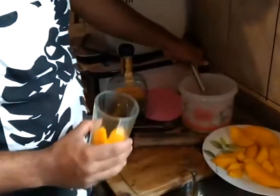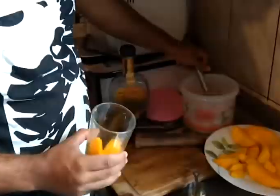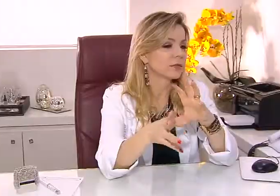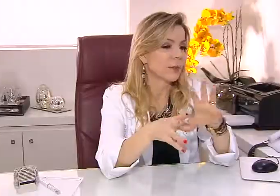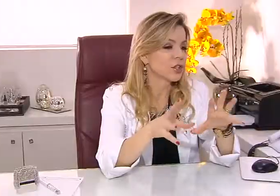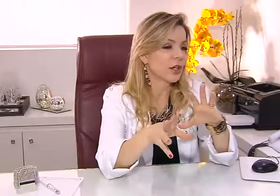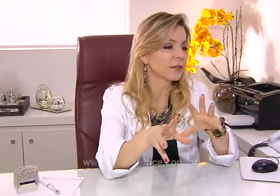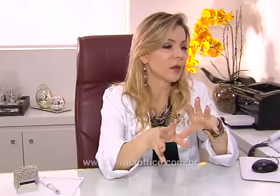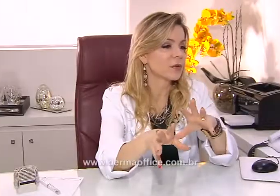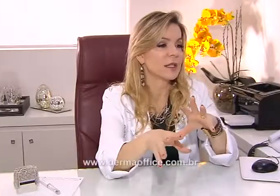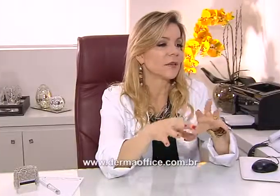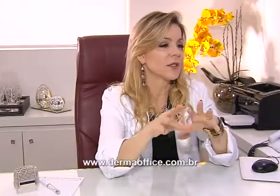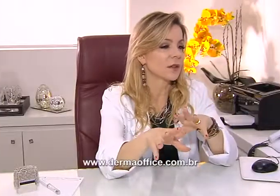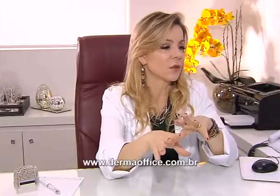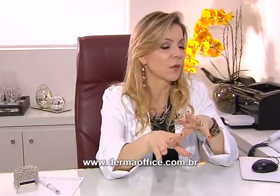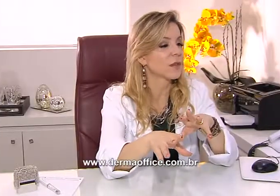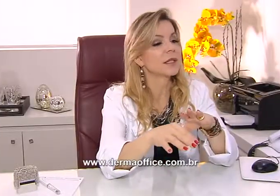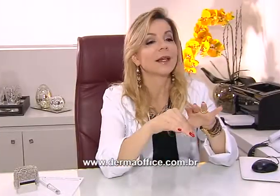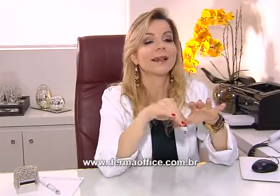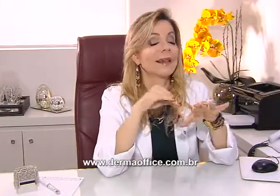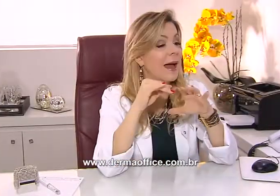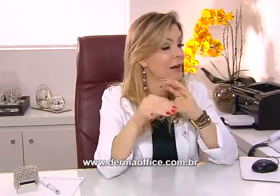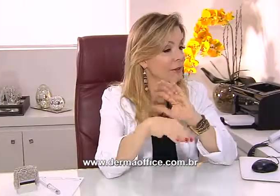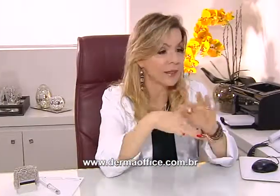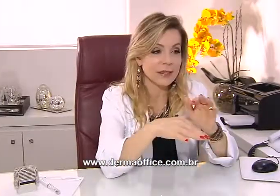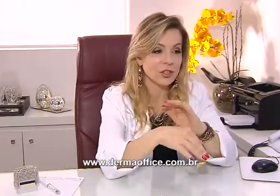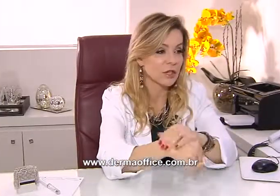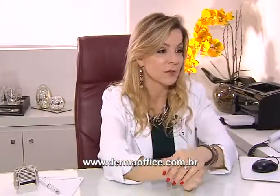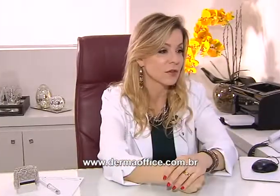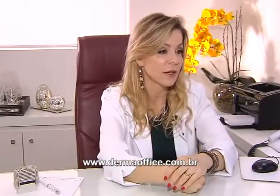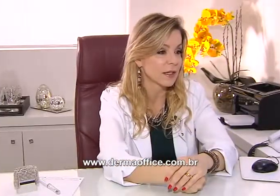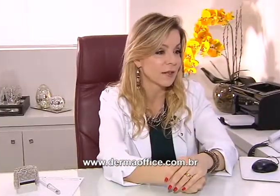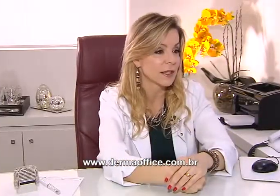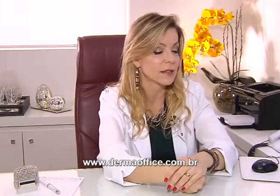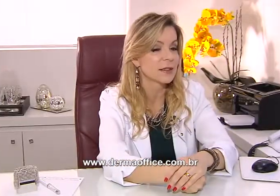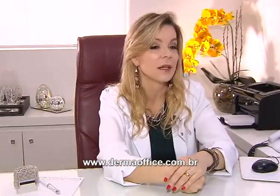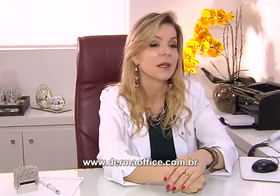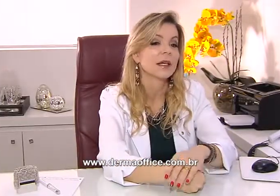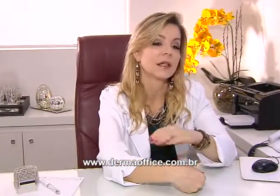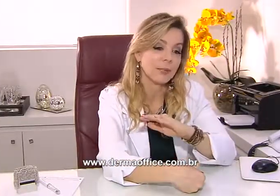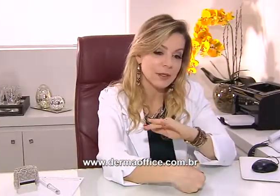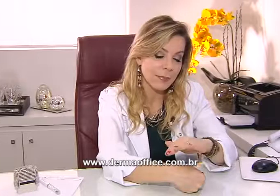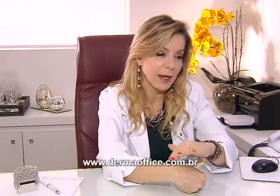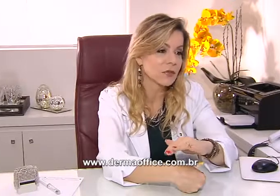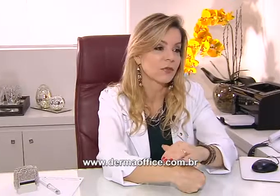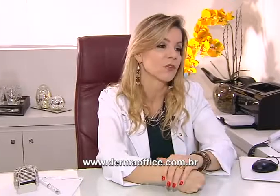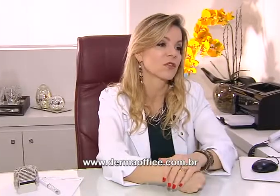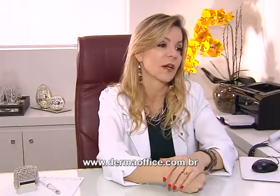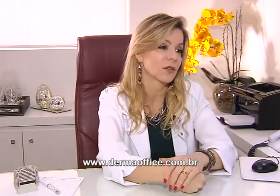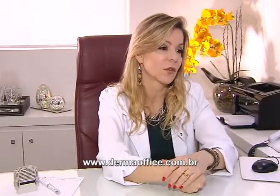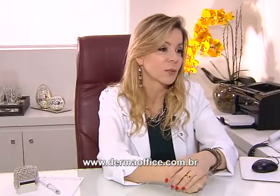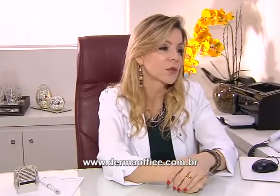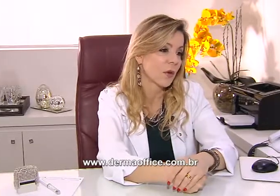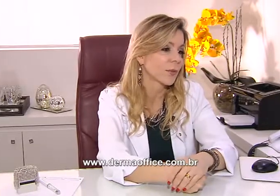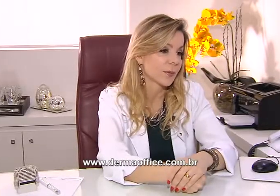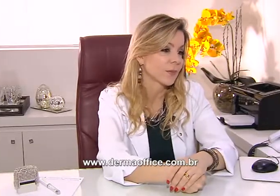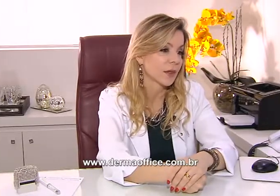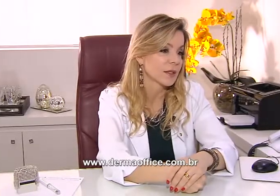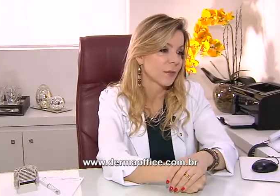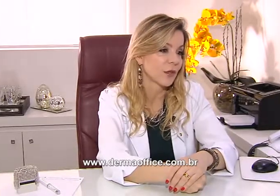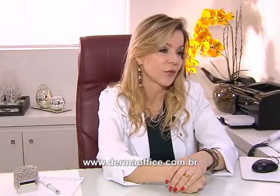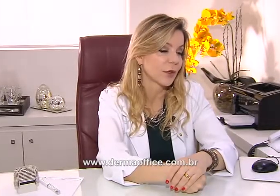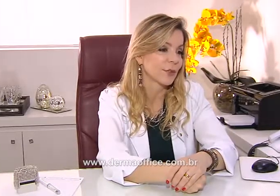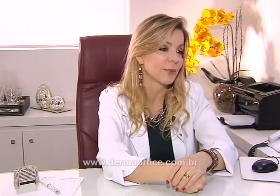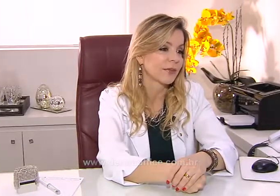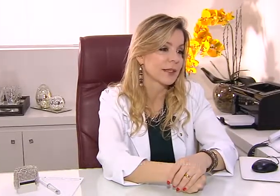Então tá mexendo na cozinha, fazendo alguma coisinha, lava bastante as mãos várias vezes e depois passa um filtro solar se for pro sol.